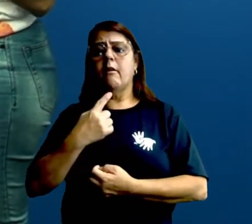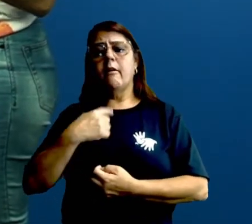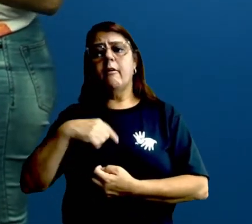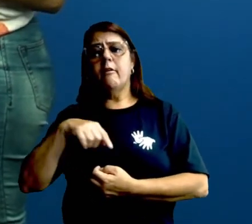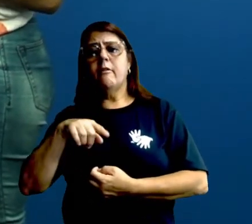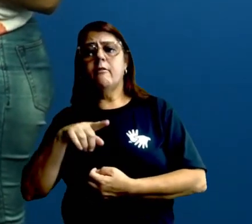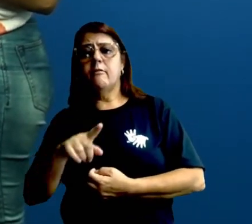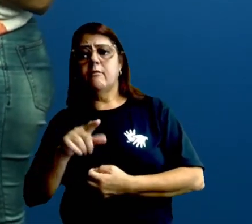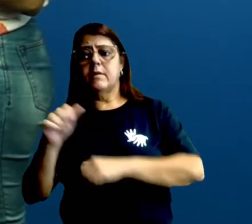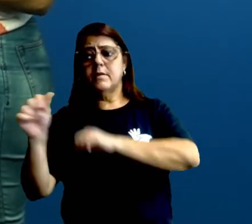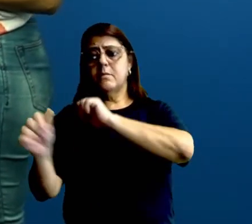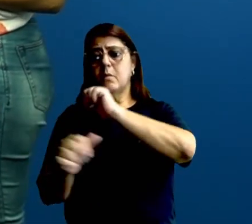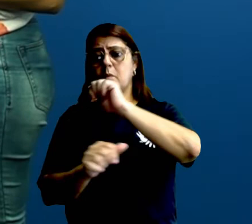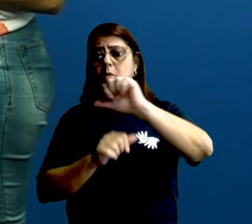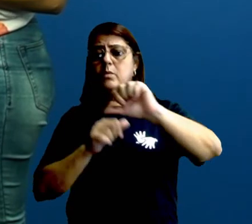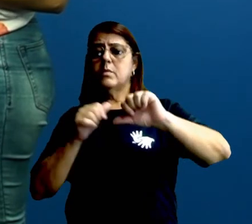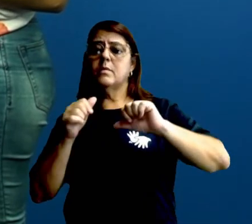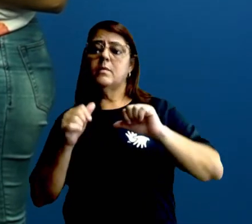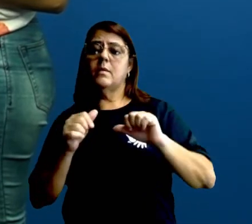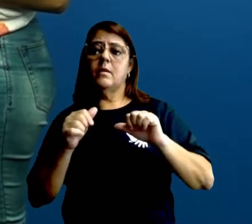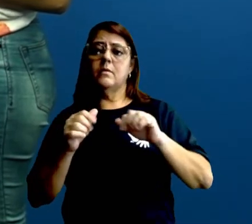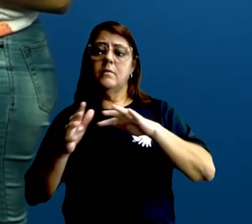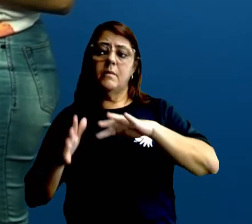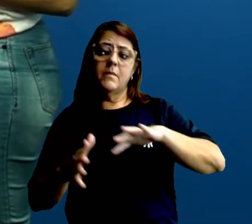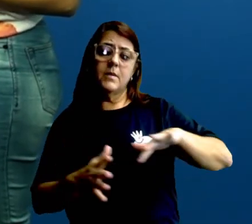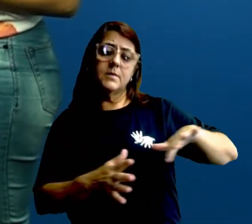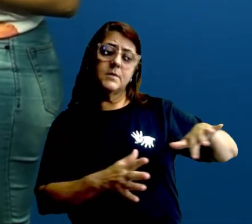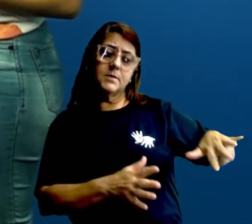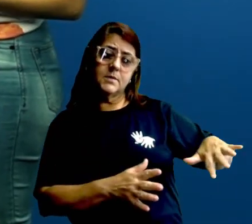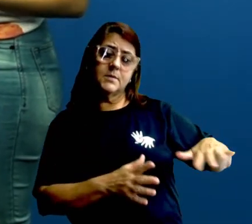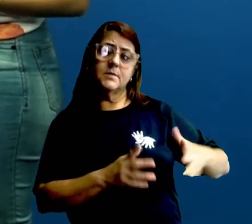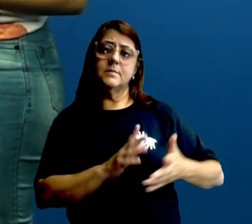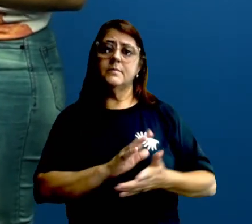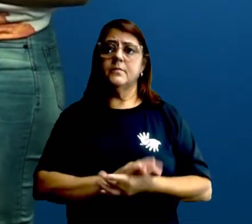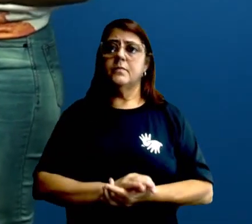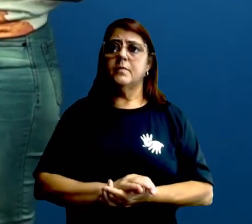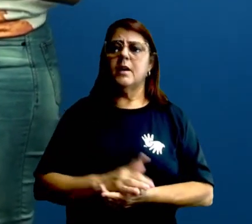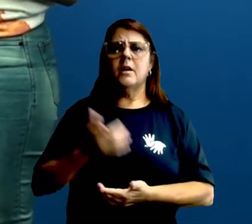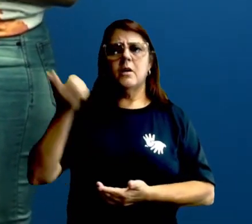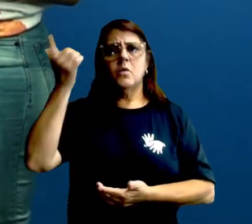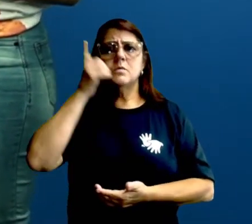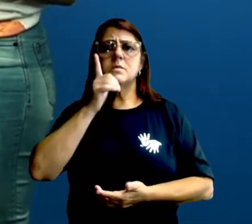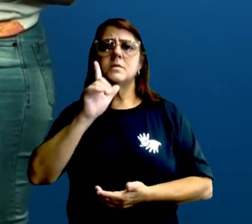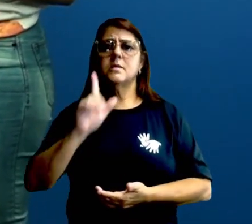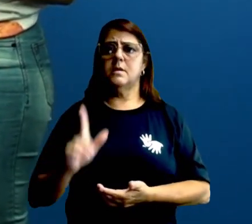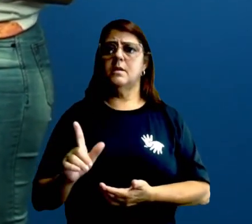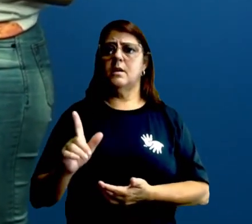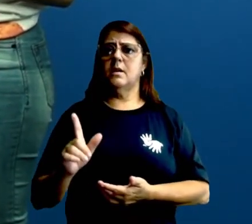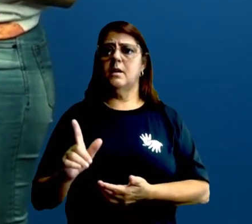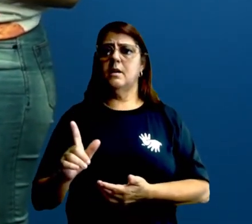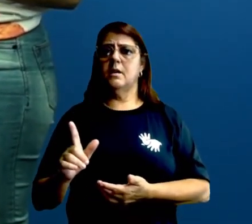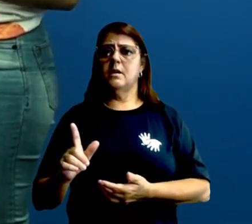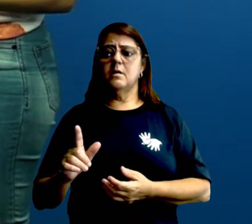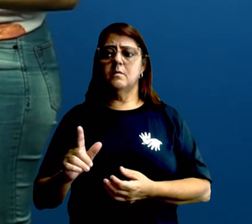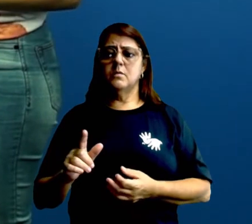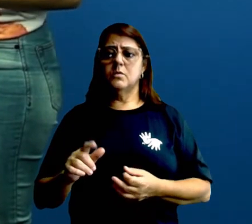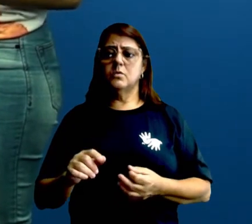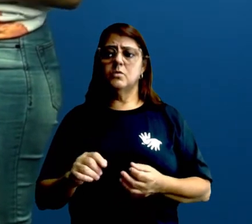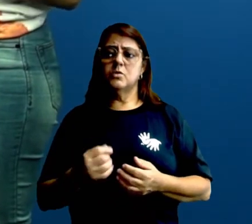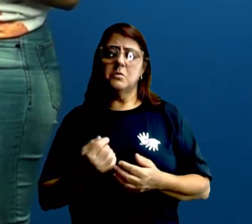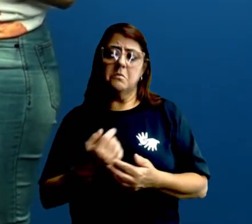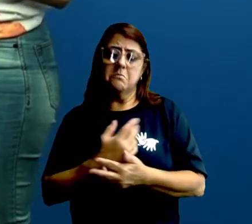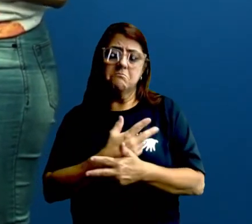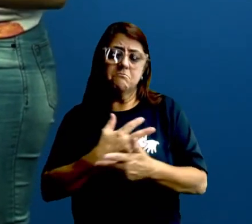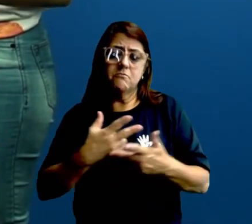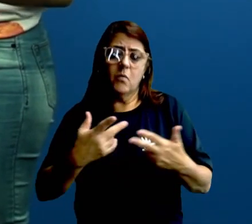eles vão passar. Então, é a partir desse processo que a gente consegue a